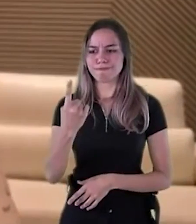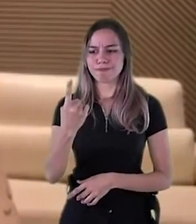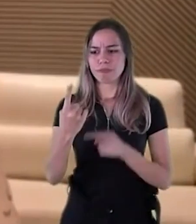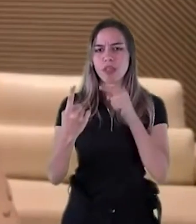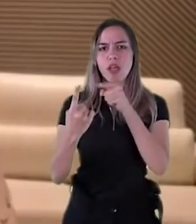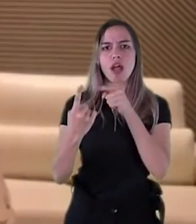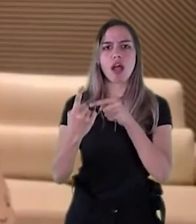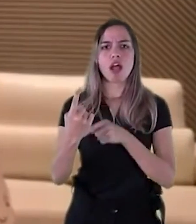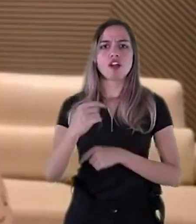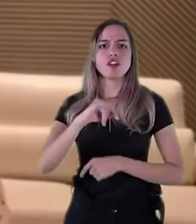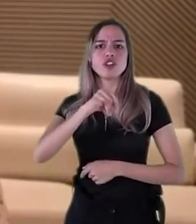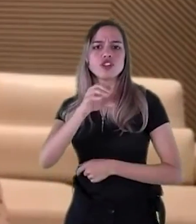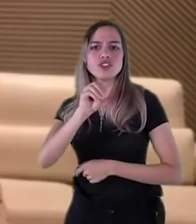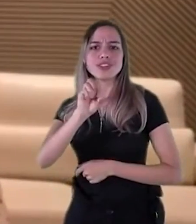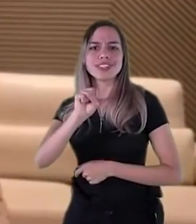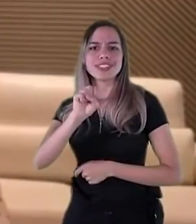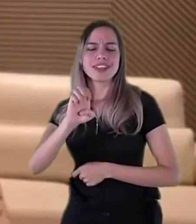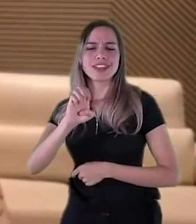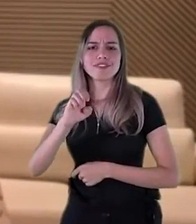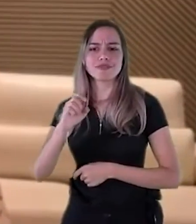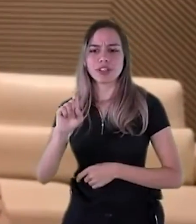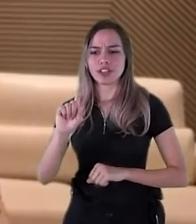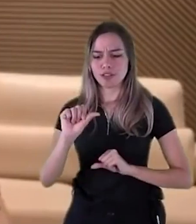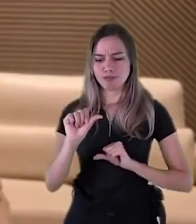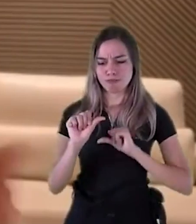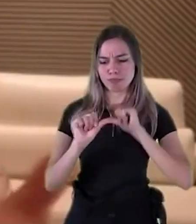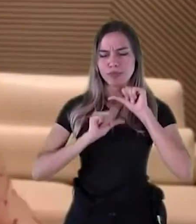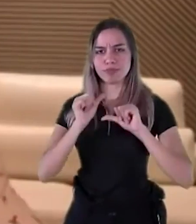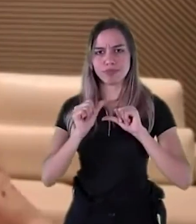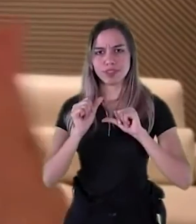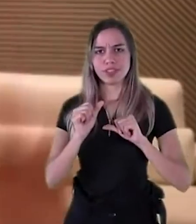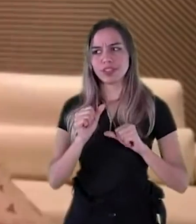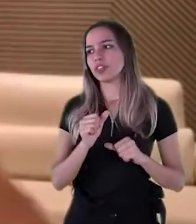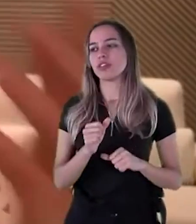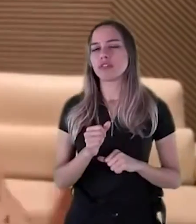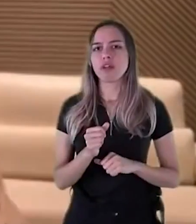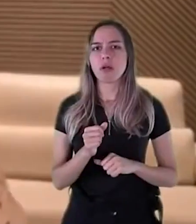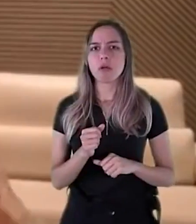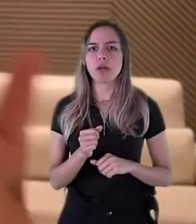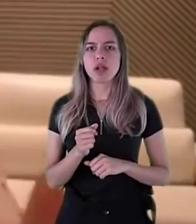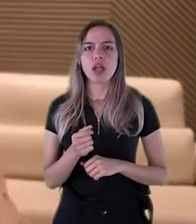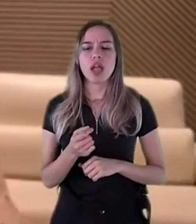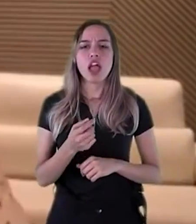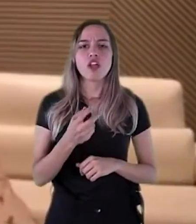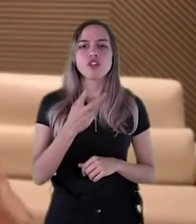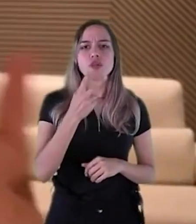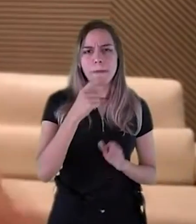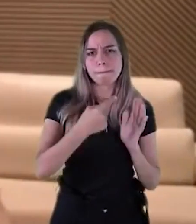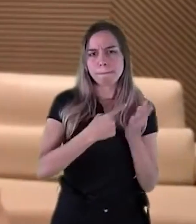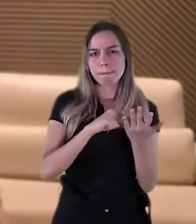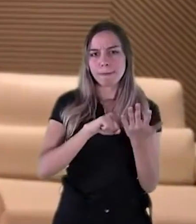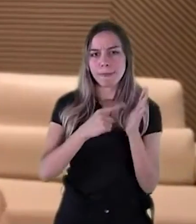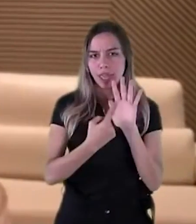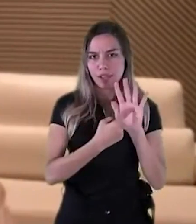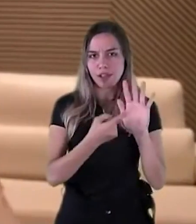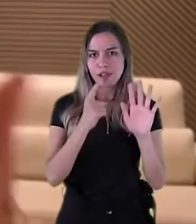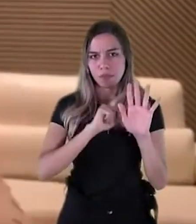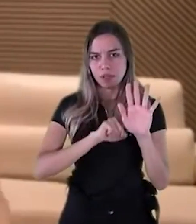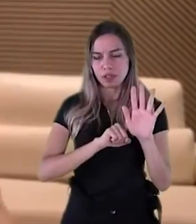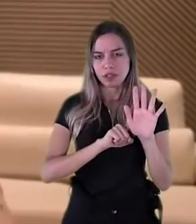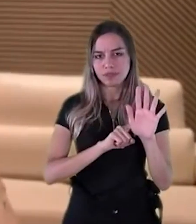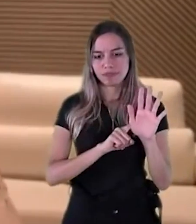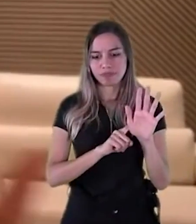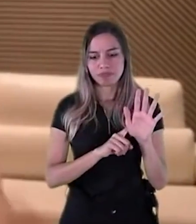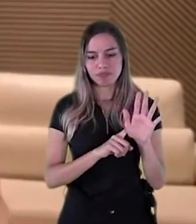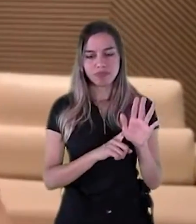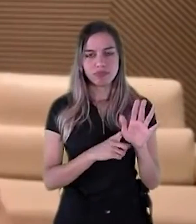E aí a gente escuta tudo isso aqui mesmo. Está sem mulher ou está sem marido, está sem discurso, está sem carinho, já não